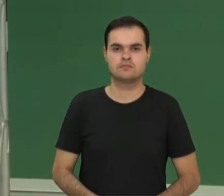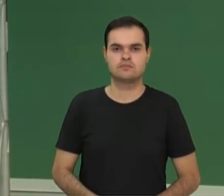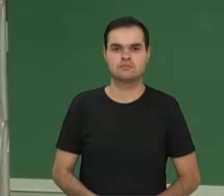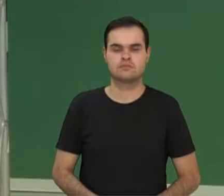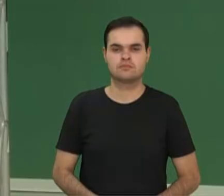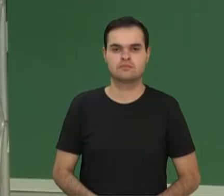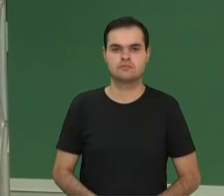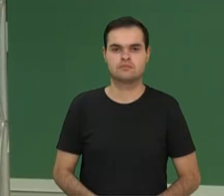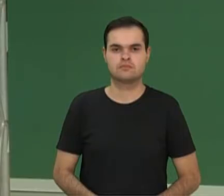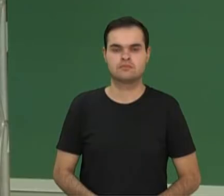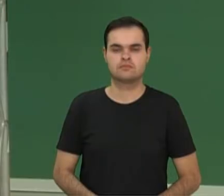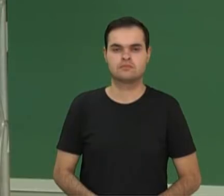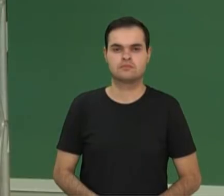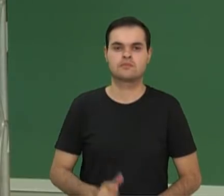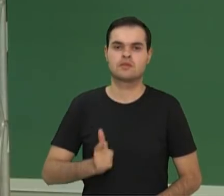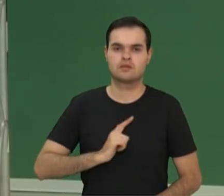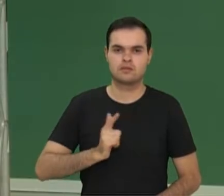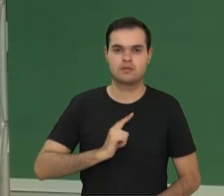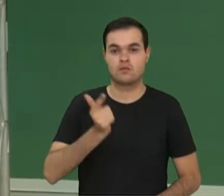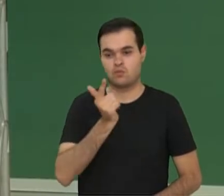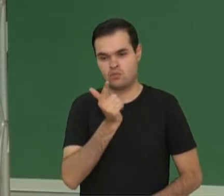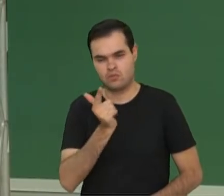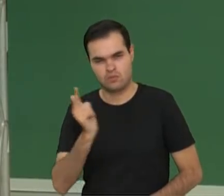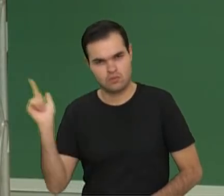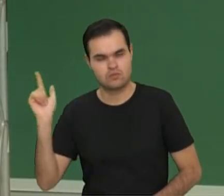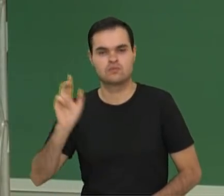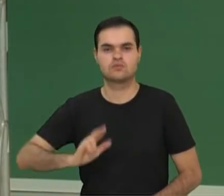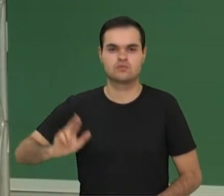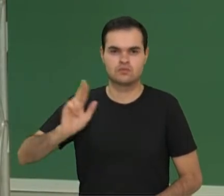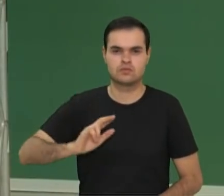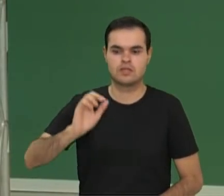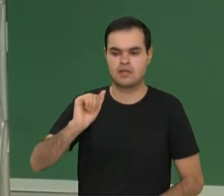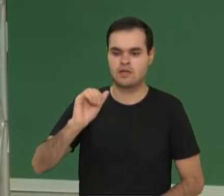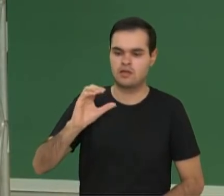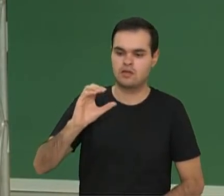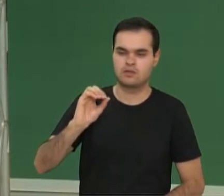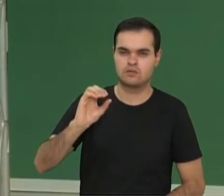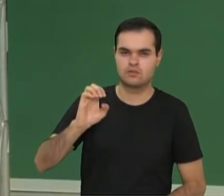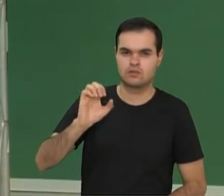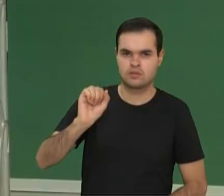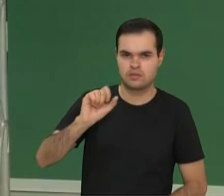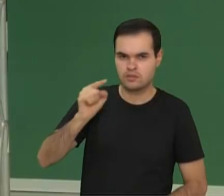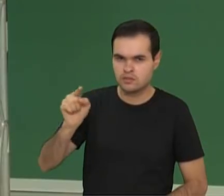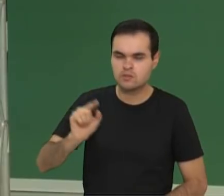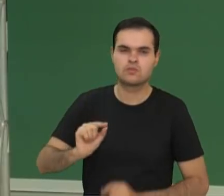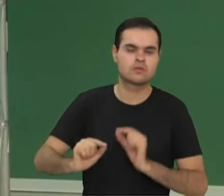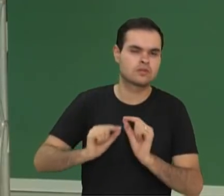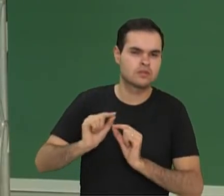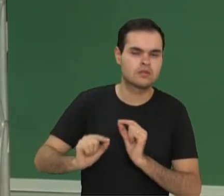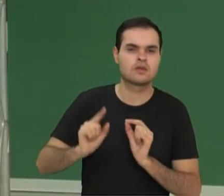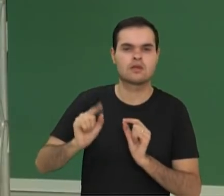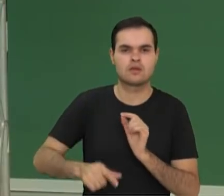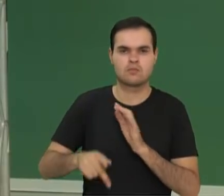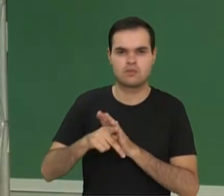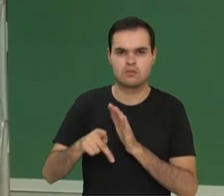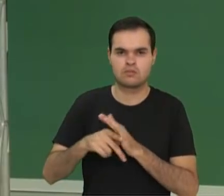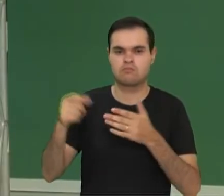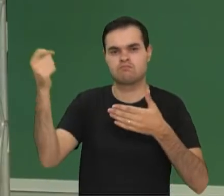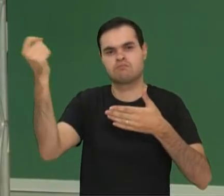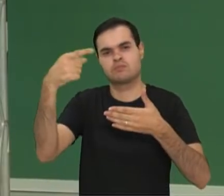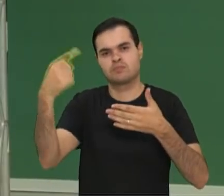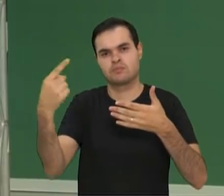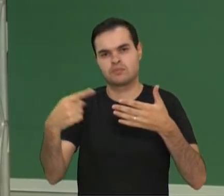Ações. Nós também temos um outro recurso utilizado pelo articulista. Esse novo recurso significa que ele enumera,